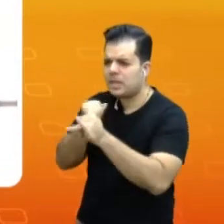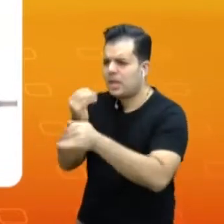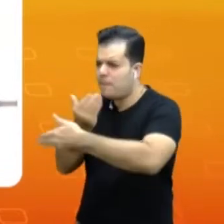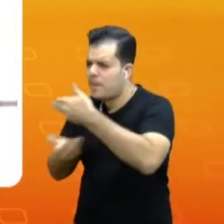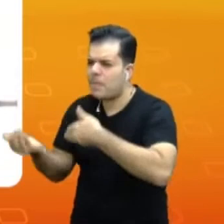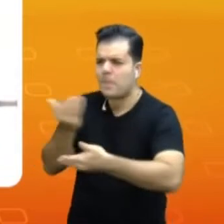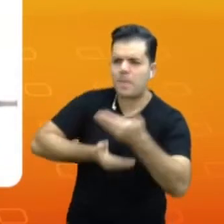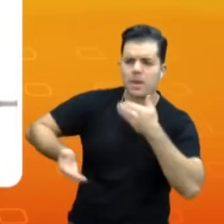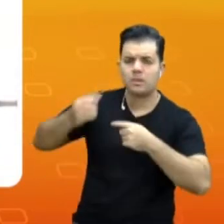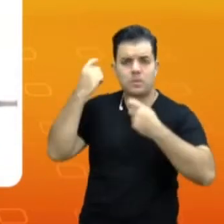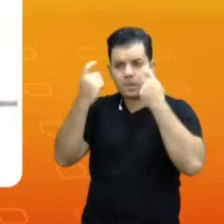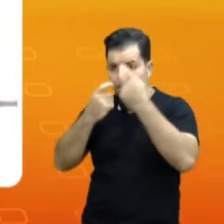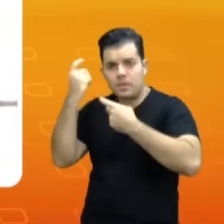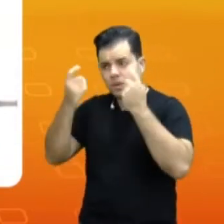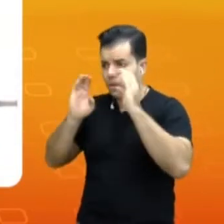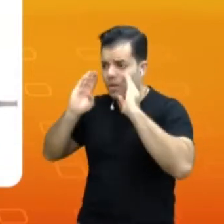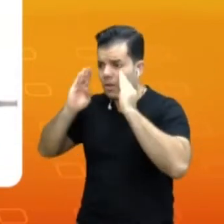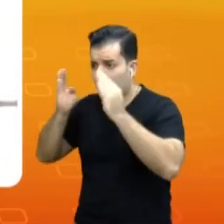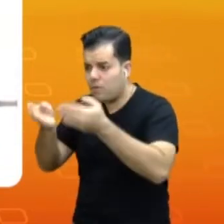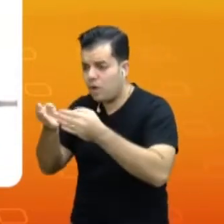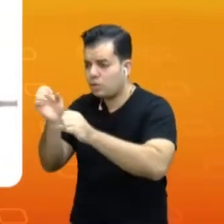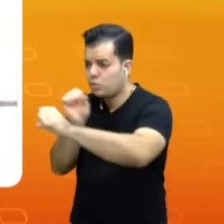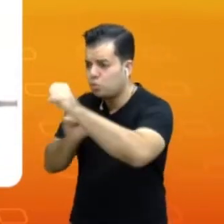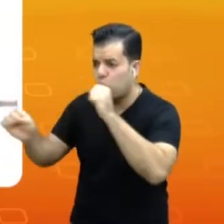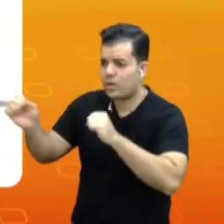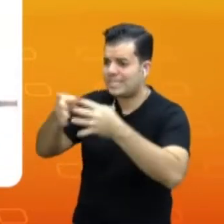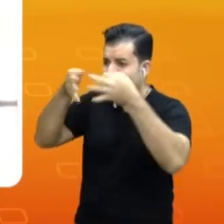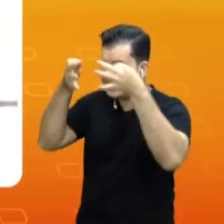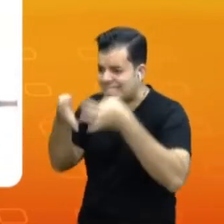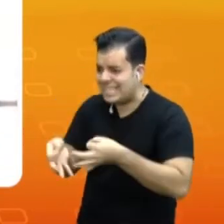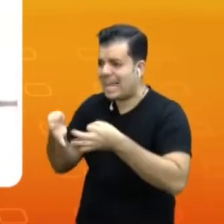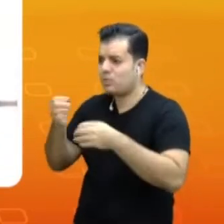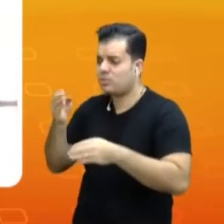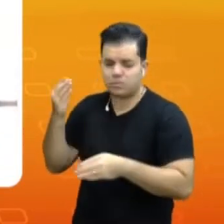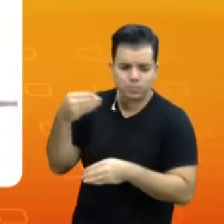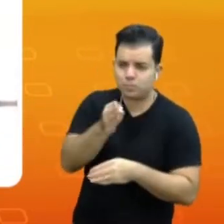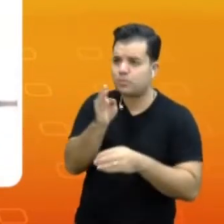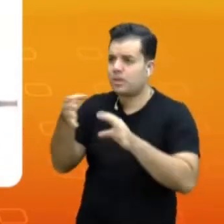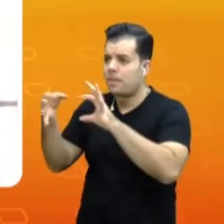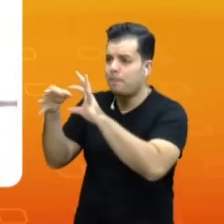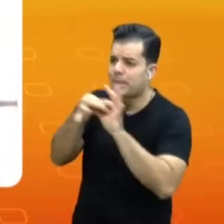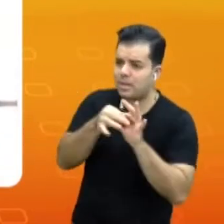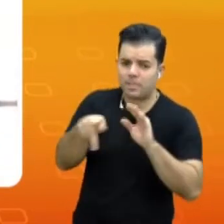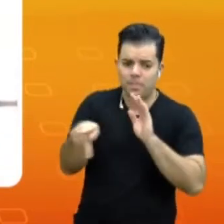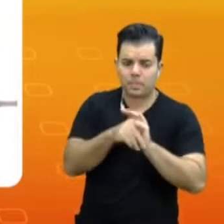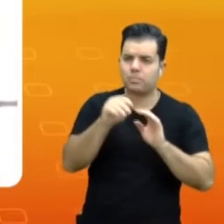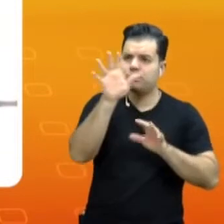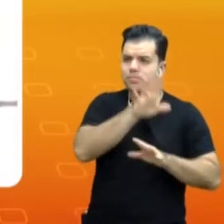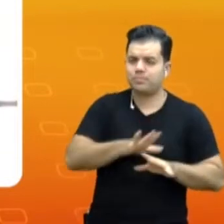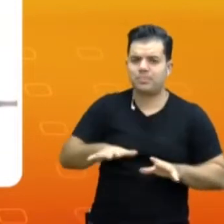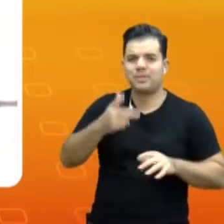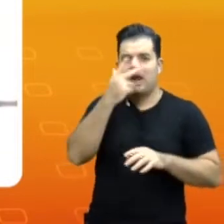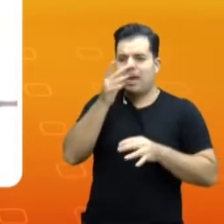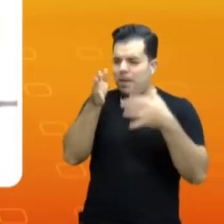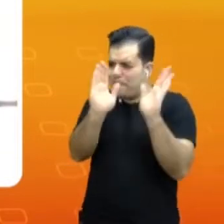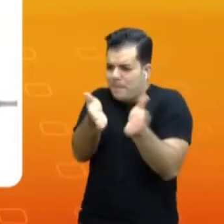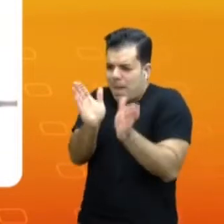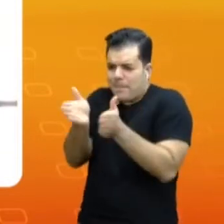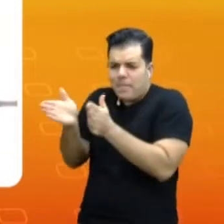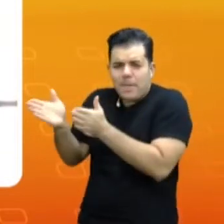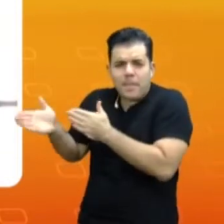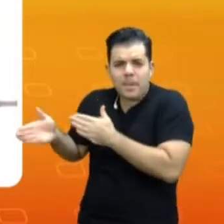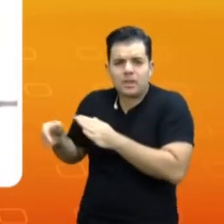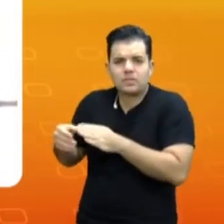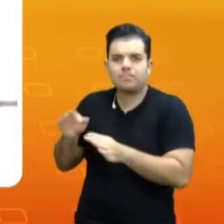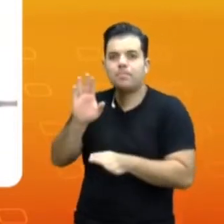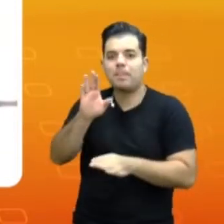muito preocupado em rotear o sinal certo para a produção, fazer isso organizado e orquestrado. Com uma função